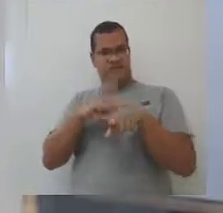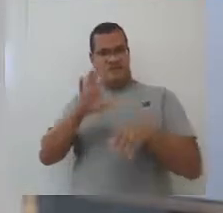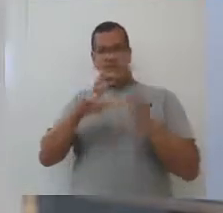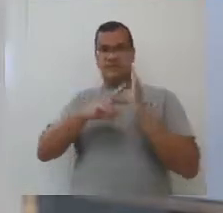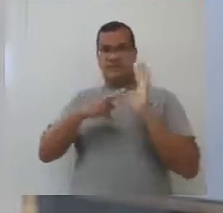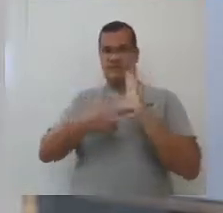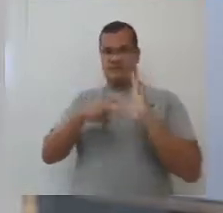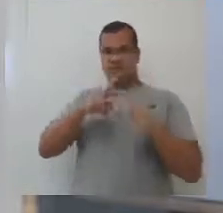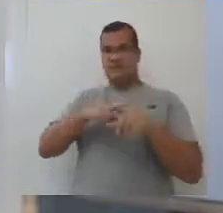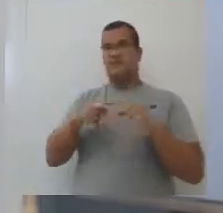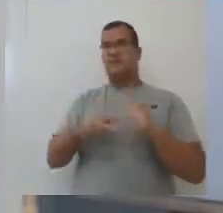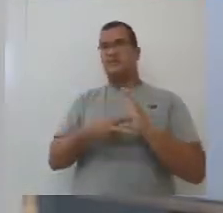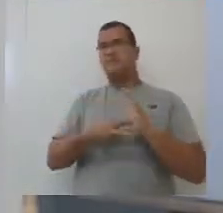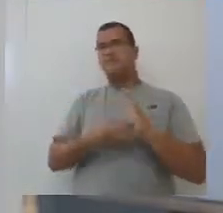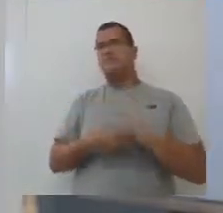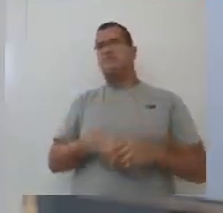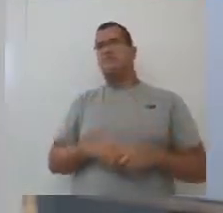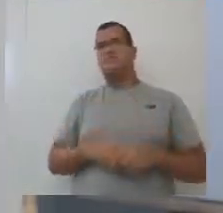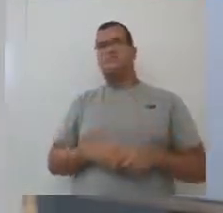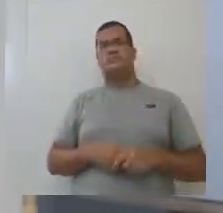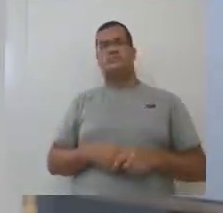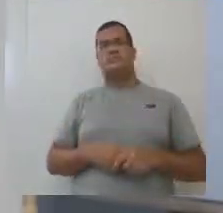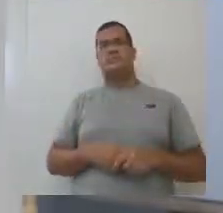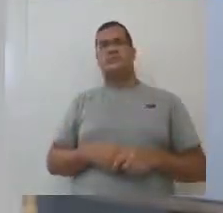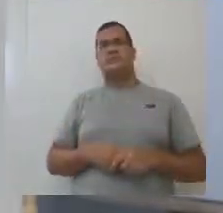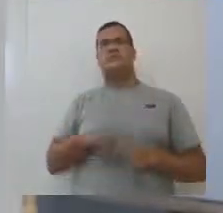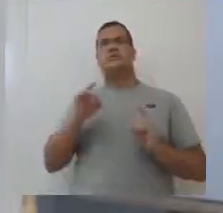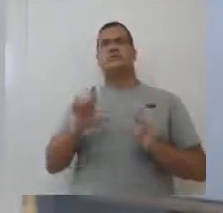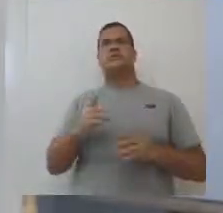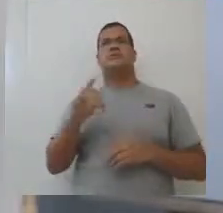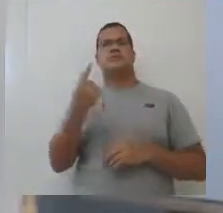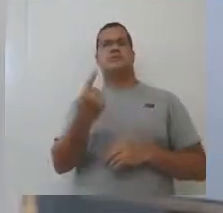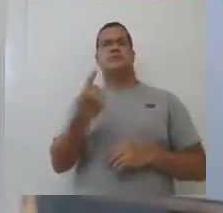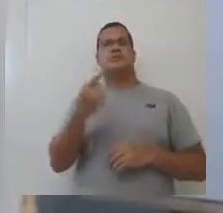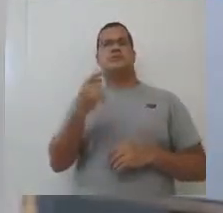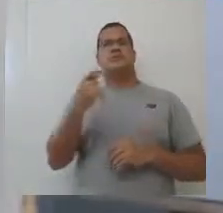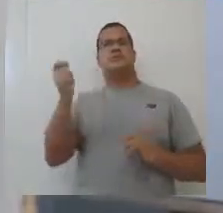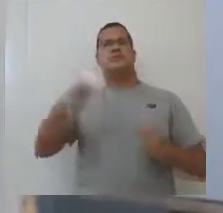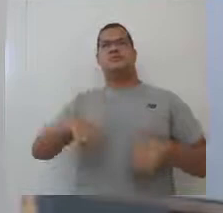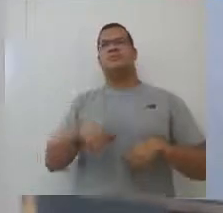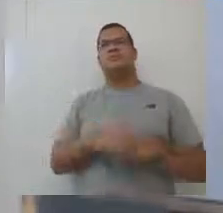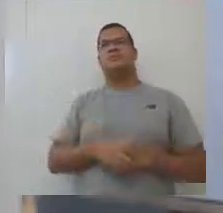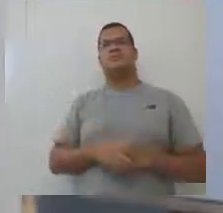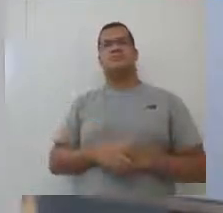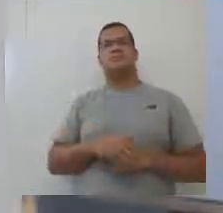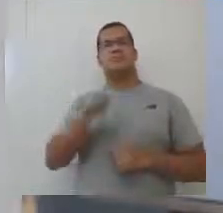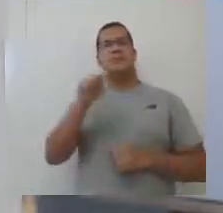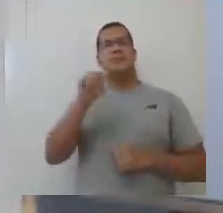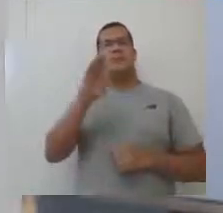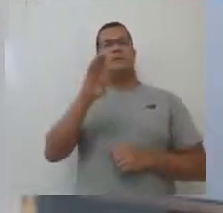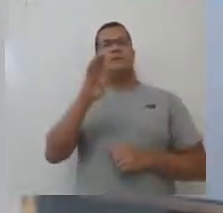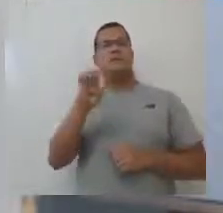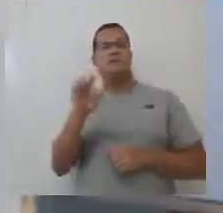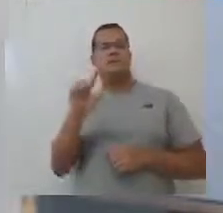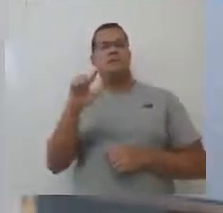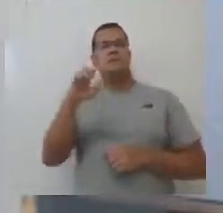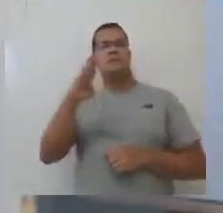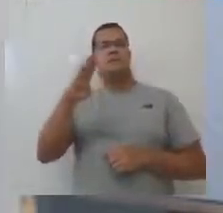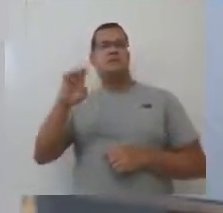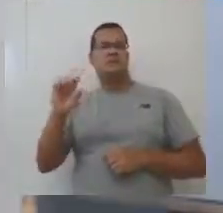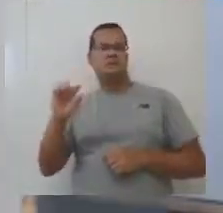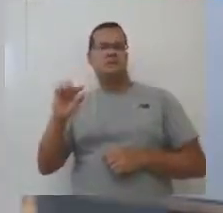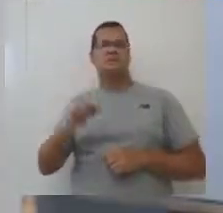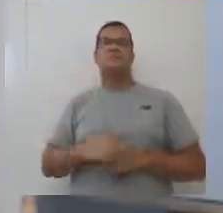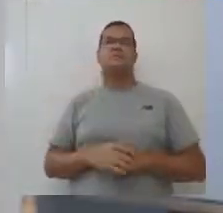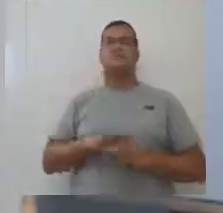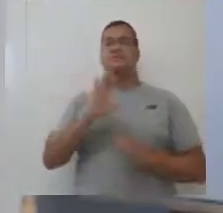significa que isso aqui é uma semente recessiva. Então ela vai ser, ó, bezinho, bezinho. Ela vai ser bezinho, bezinho.